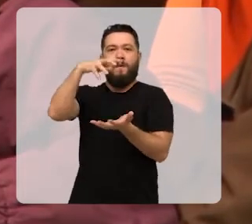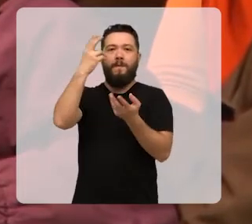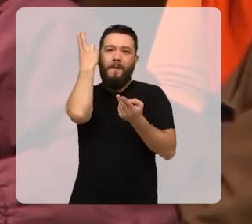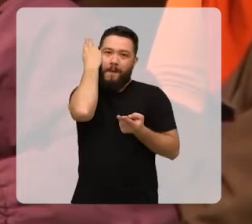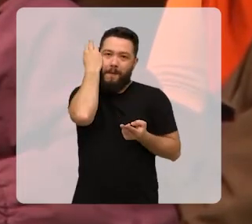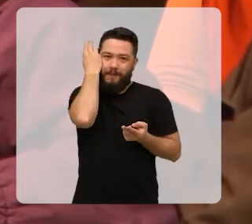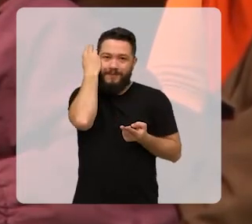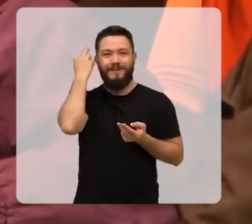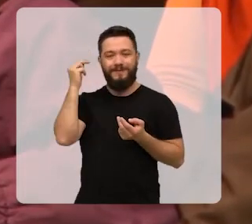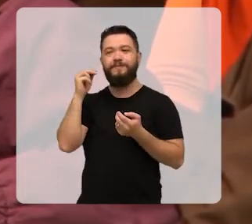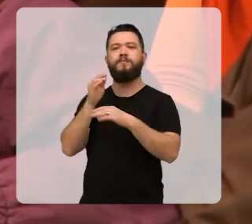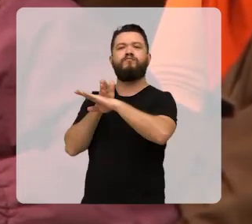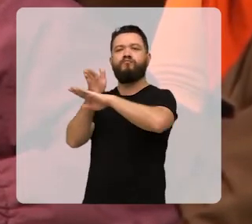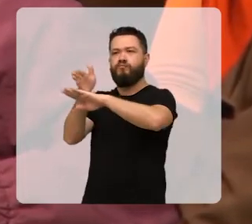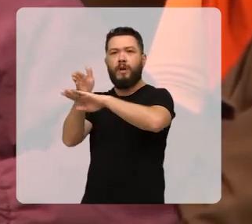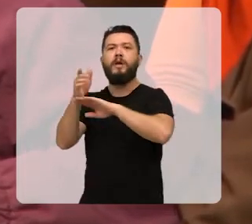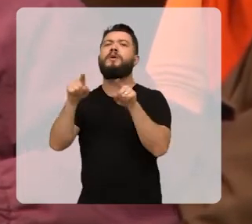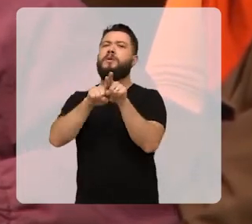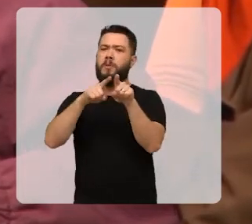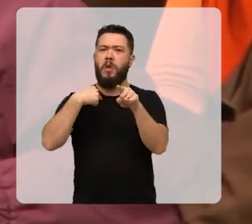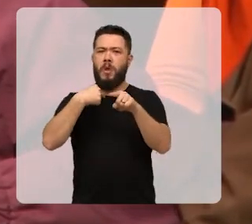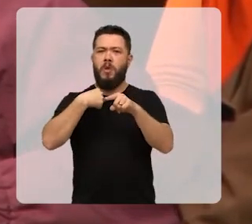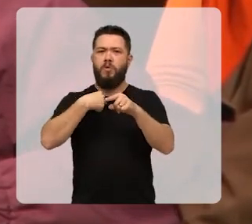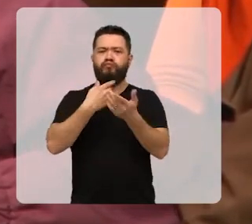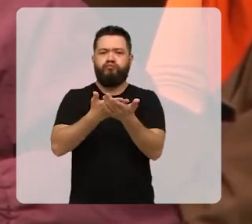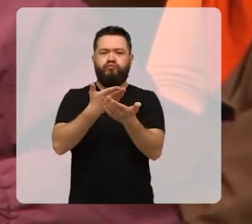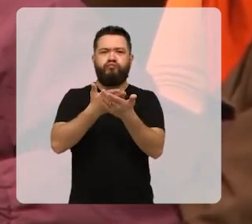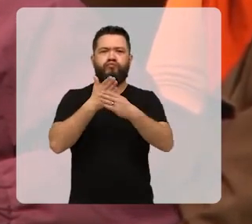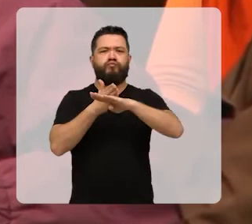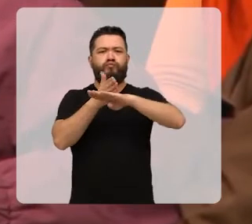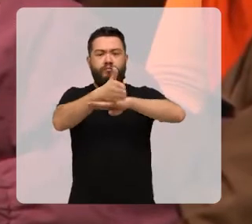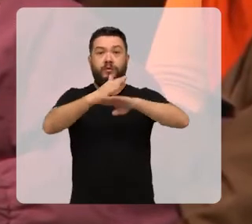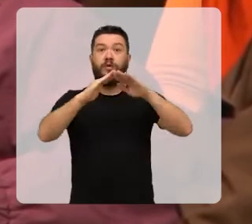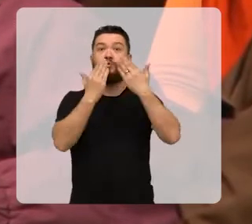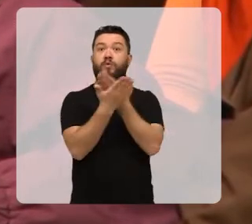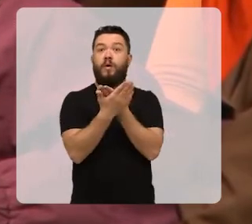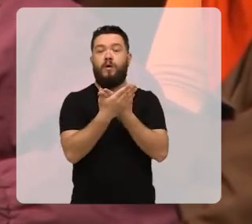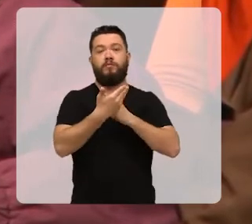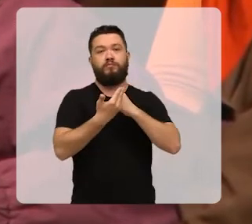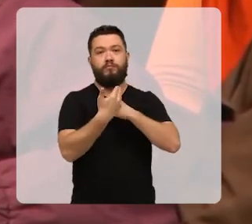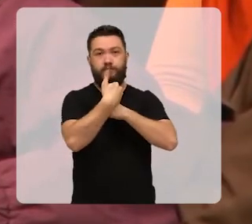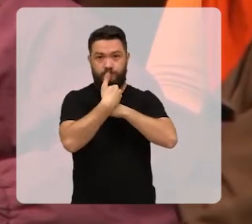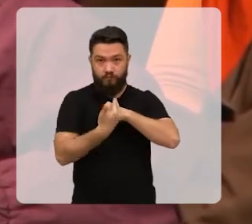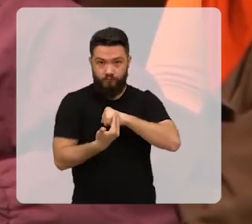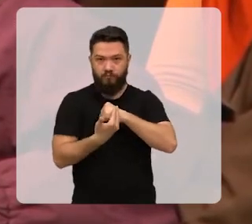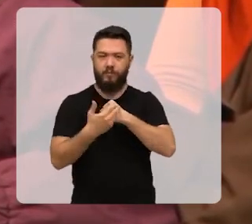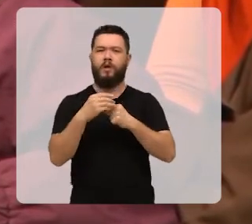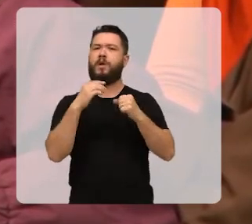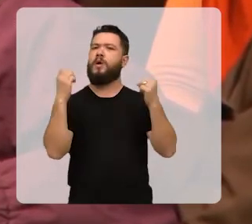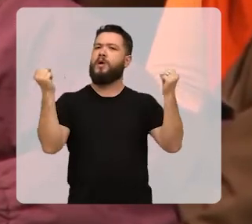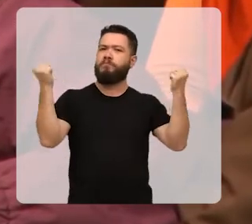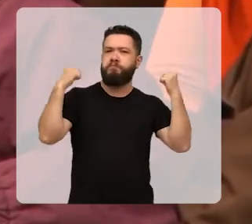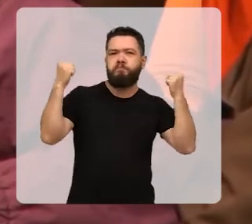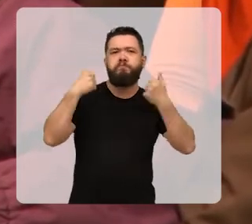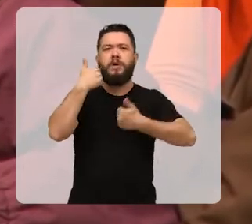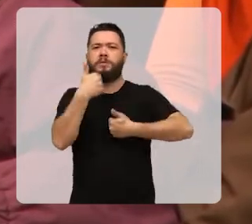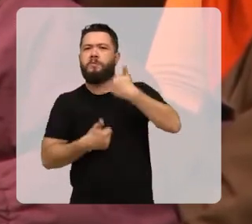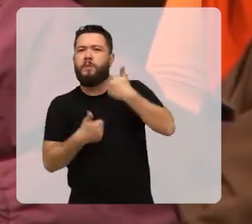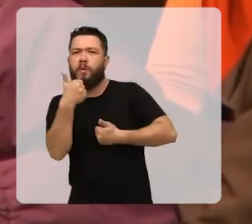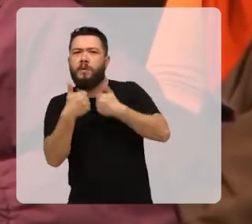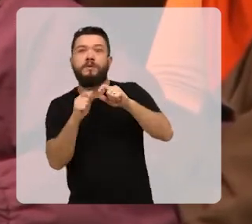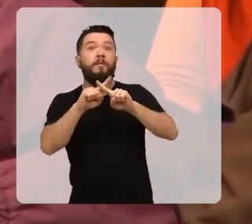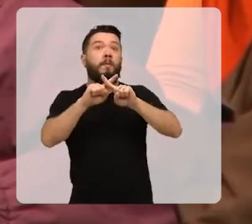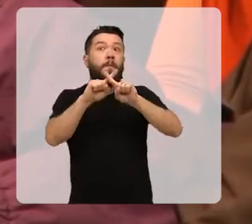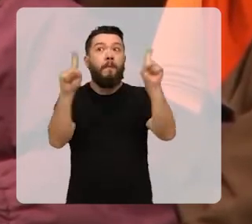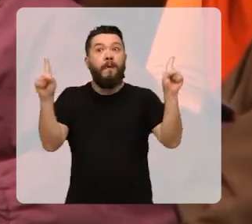Frequentei uma boa escola pública e fazia muito esporte. Tudo isso alugou quando as tropas alemãs invadiram